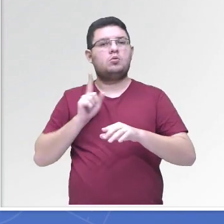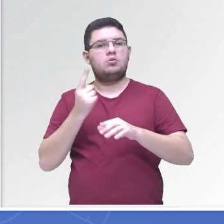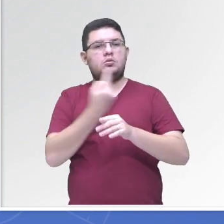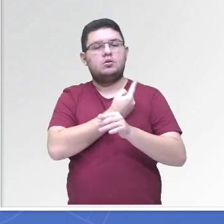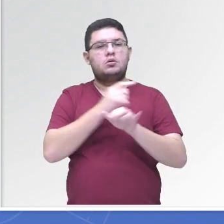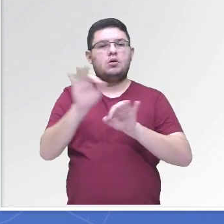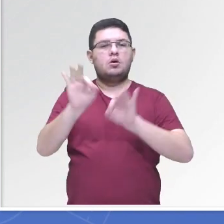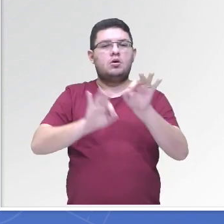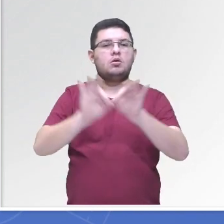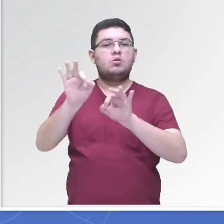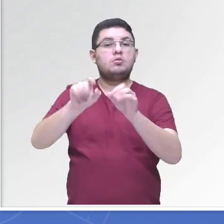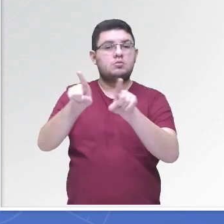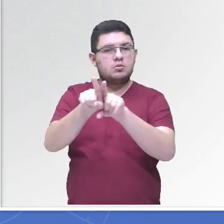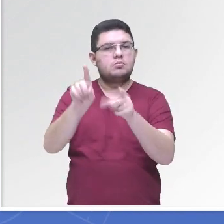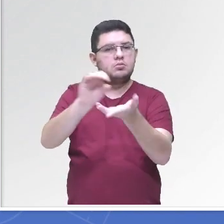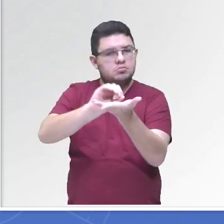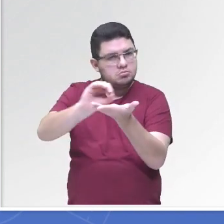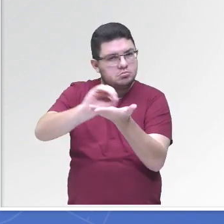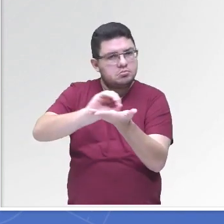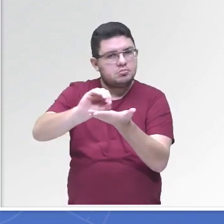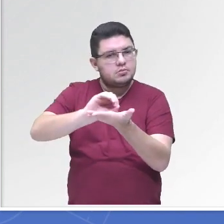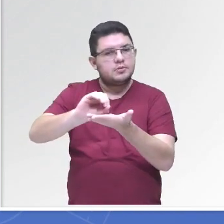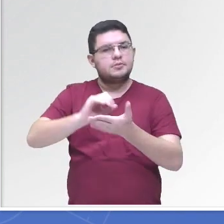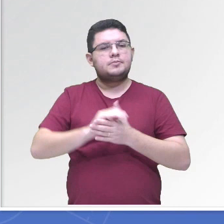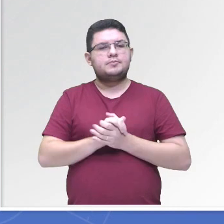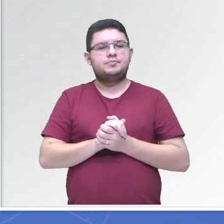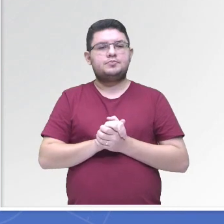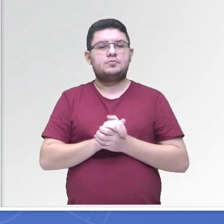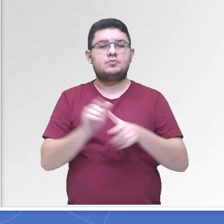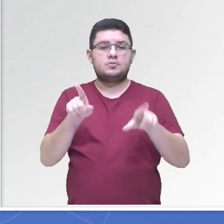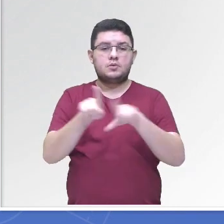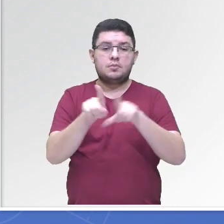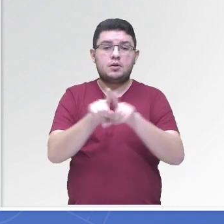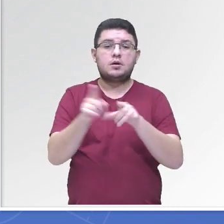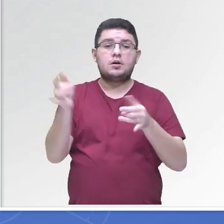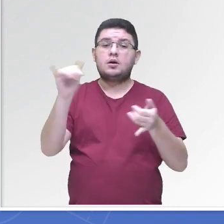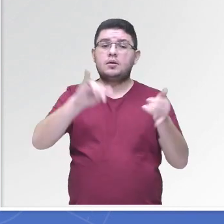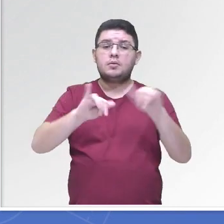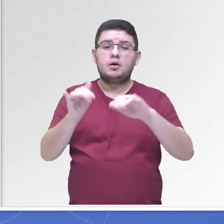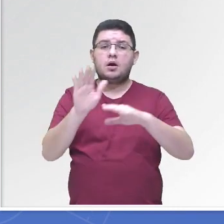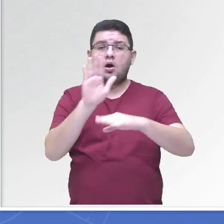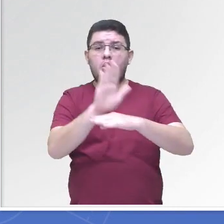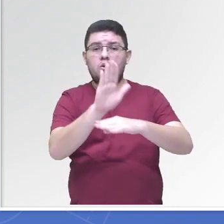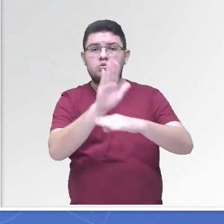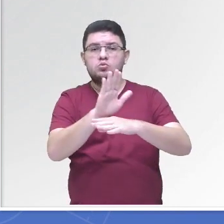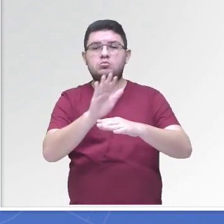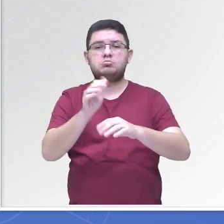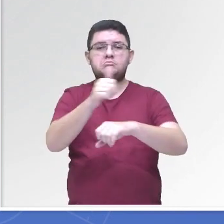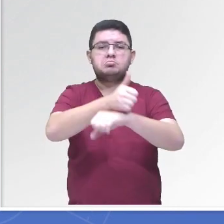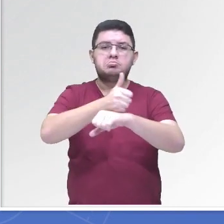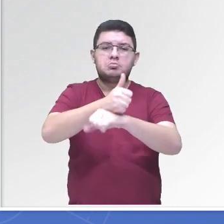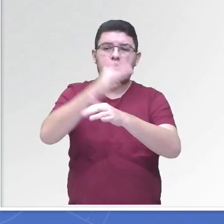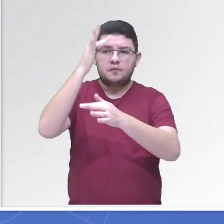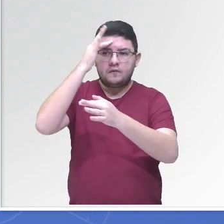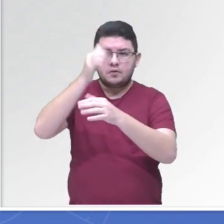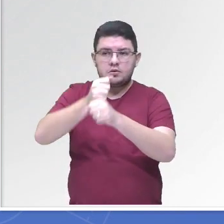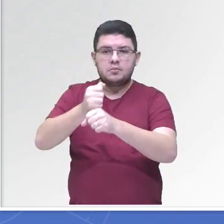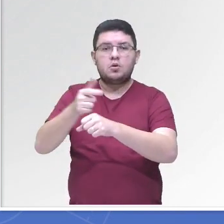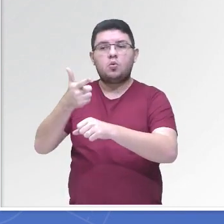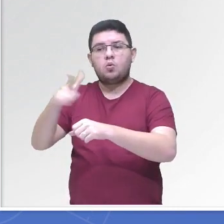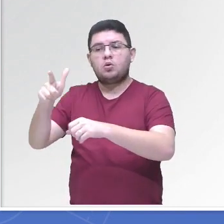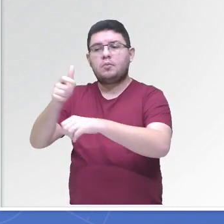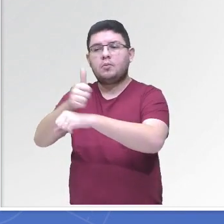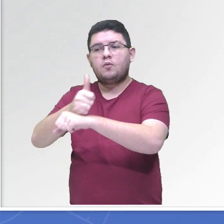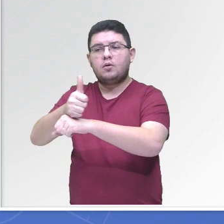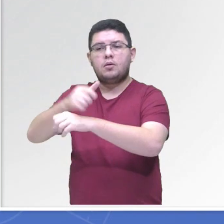processos biológicos também. E os químicos cooperam com os físicos e os matemáticos